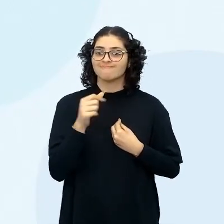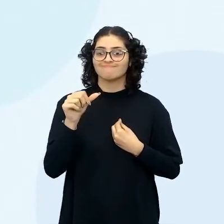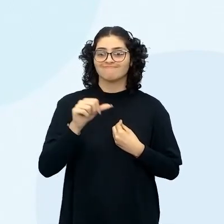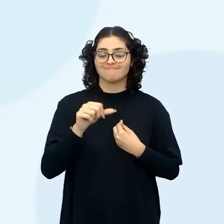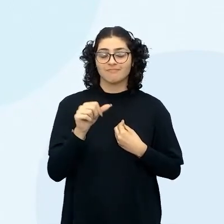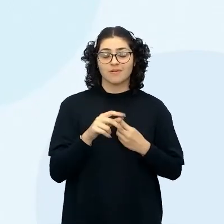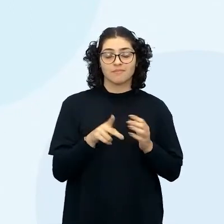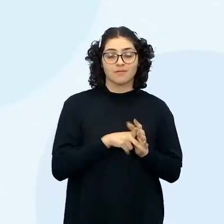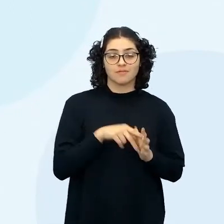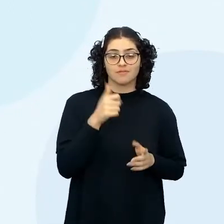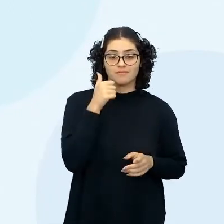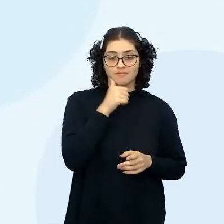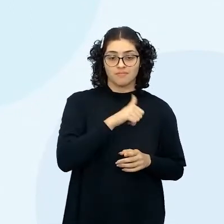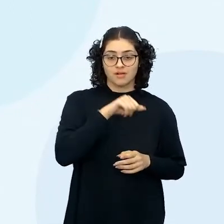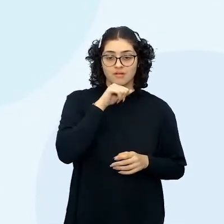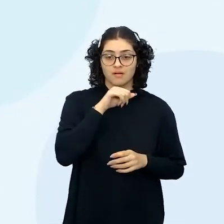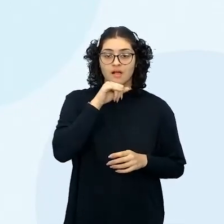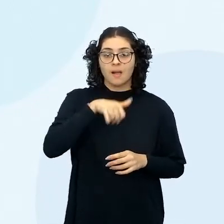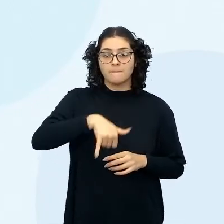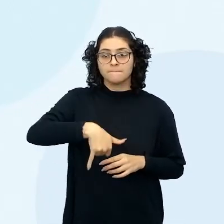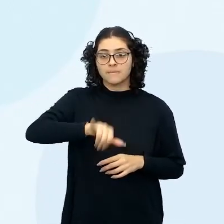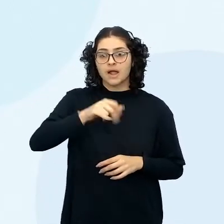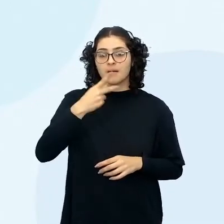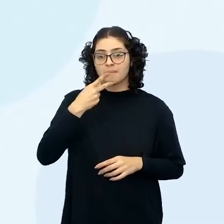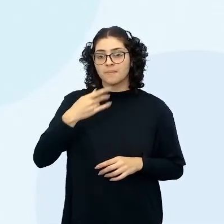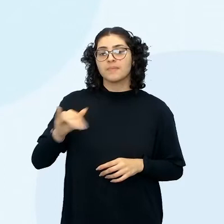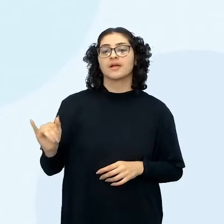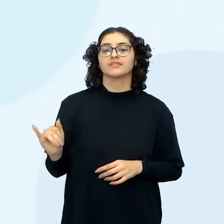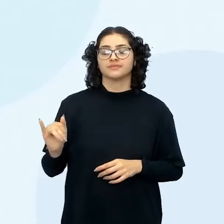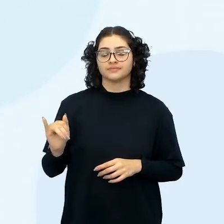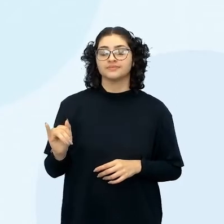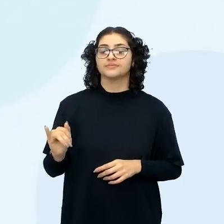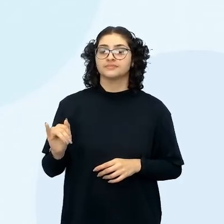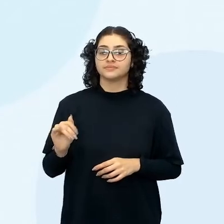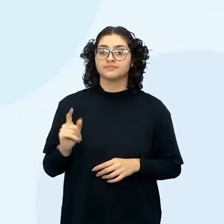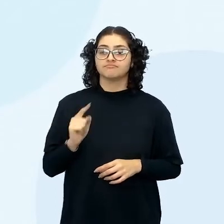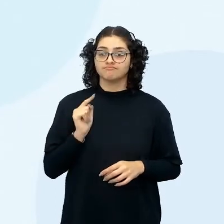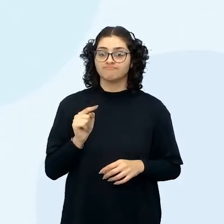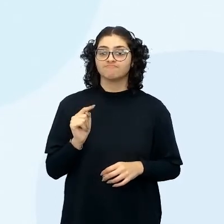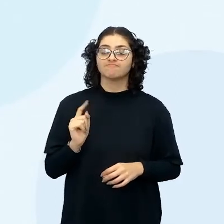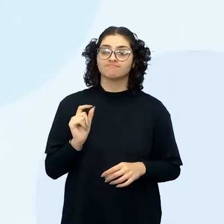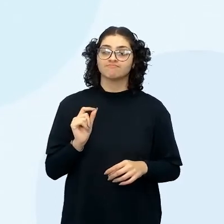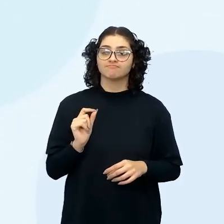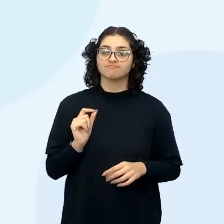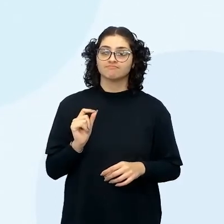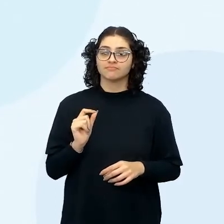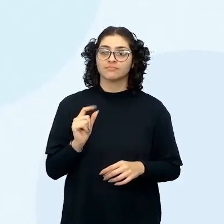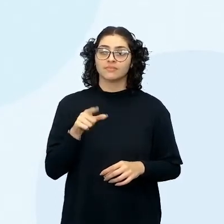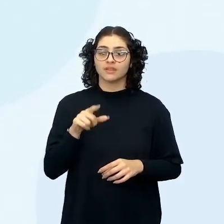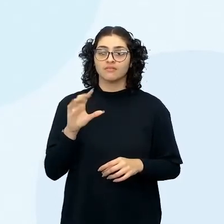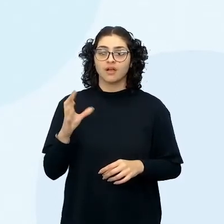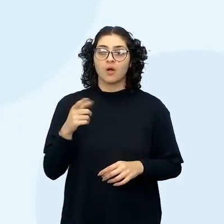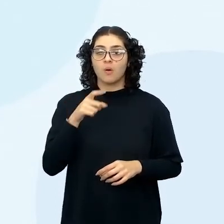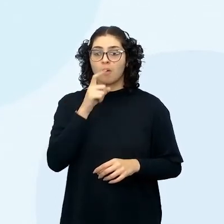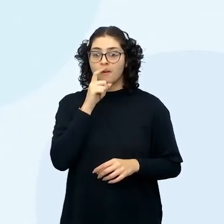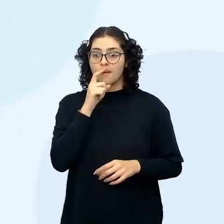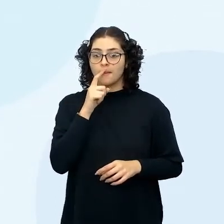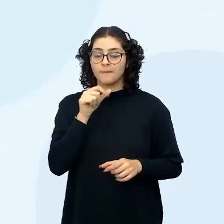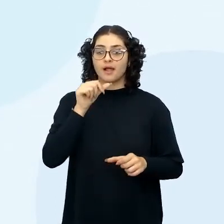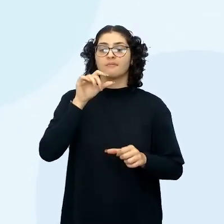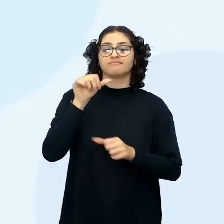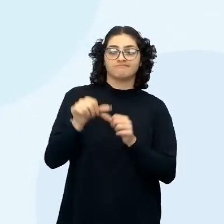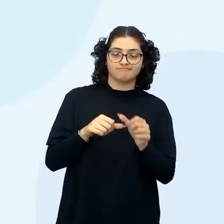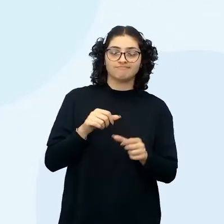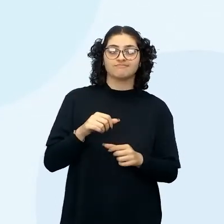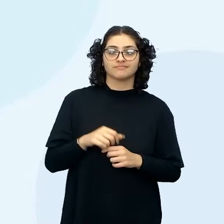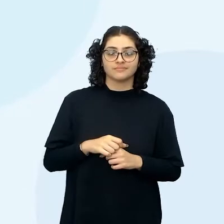mãe e o Y do seu pai. E isso, então, fez com que ele fosse um homem afetado. Então,